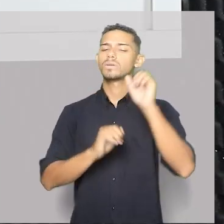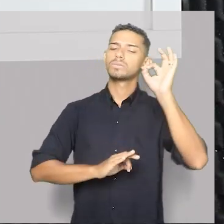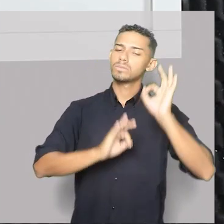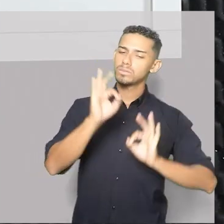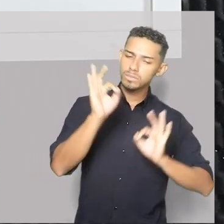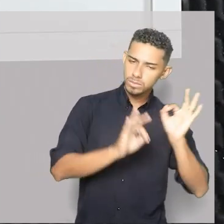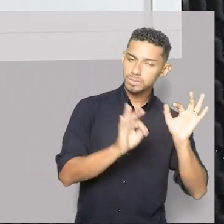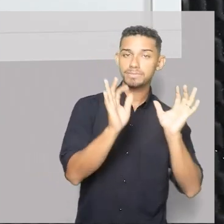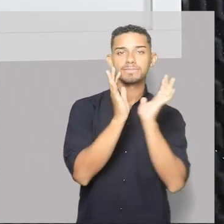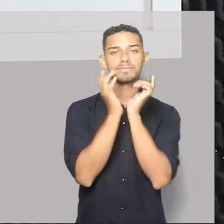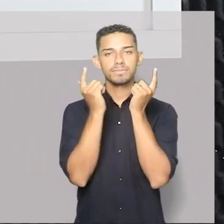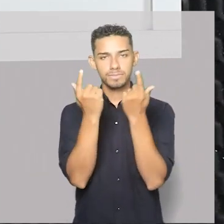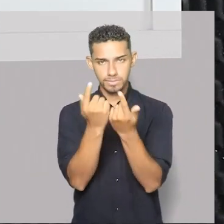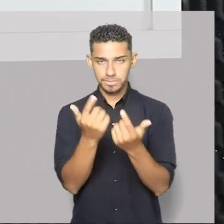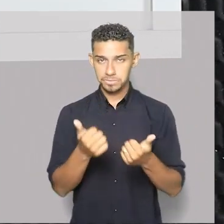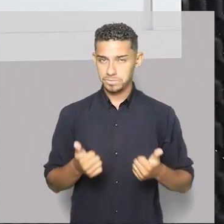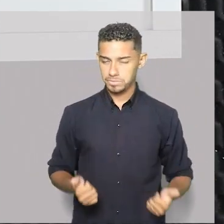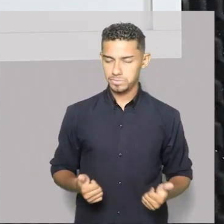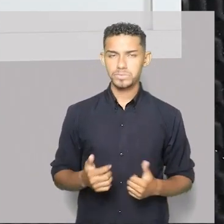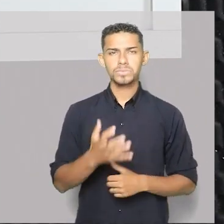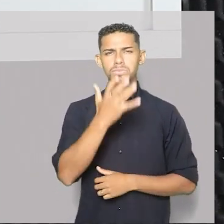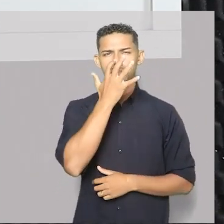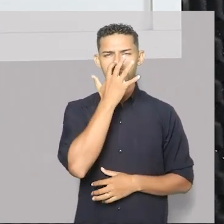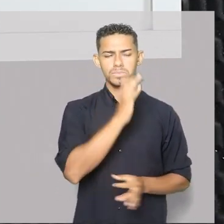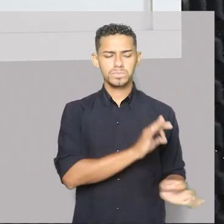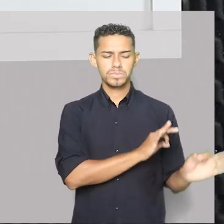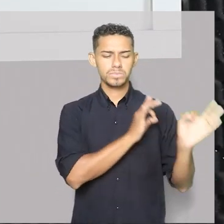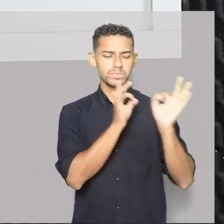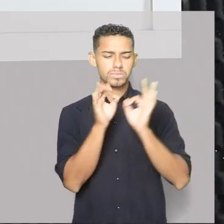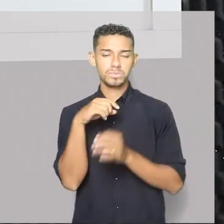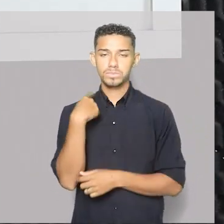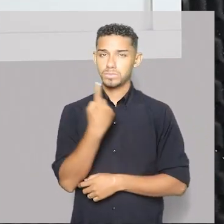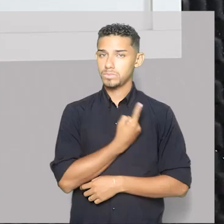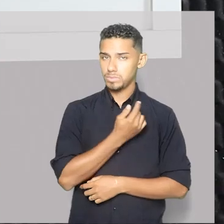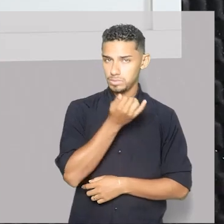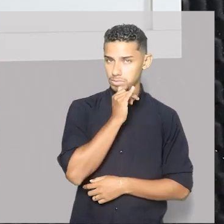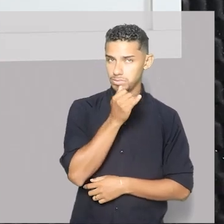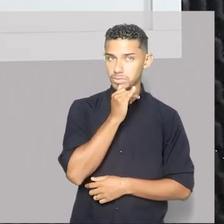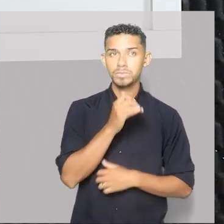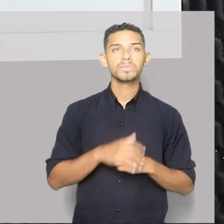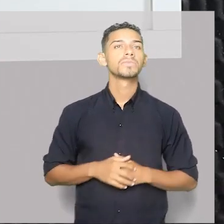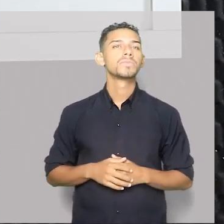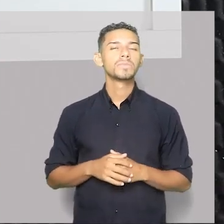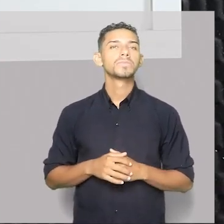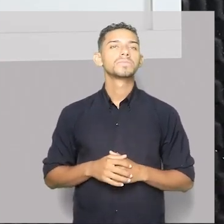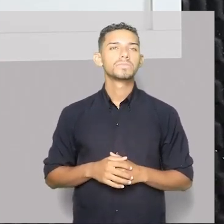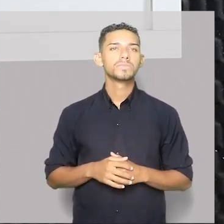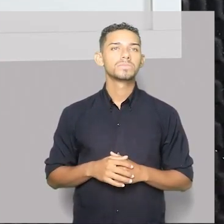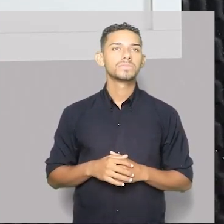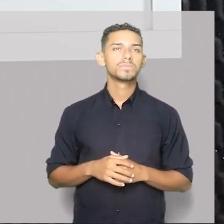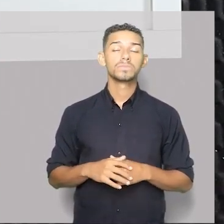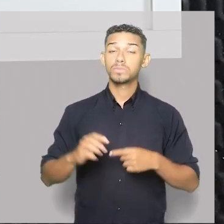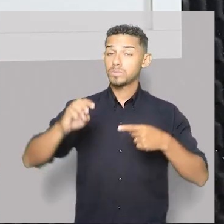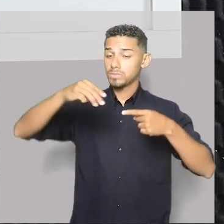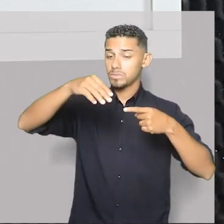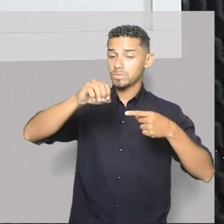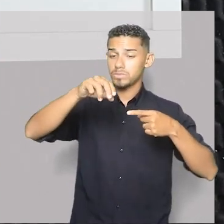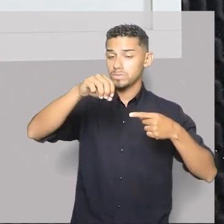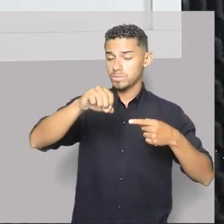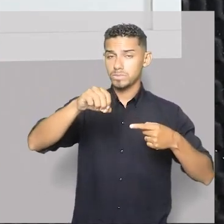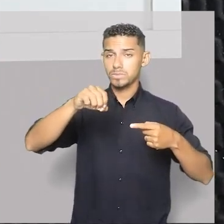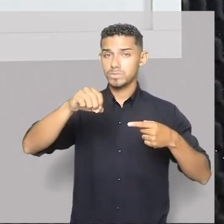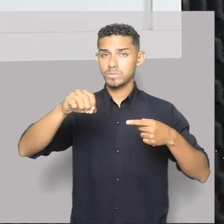montar cada um desses grupos, certo? Observando aqui esse nosso exemplo, tá bom? bora lá. Um grupo monofilético,